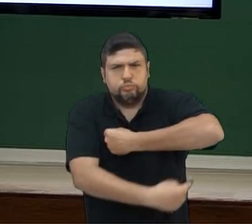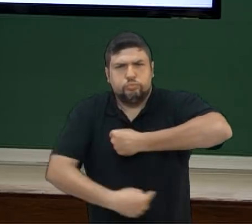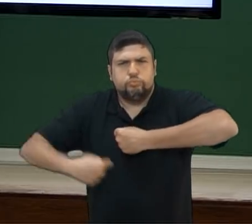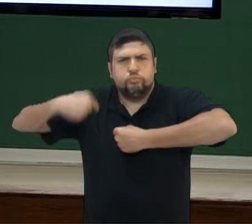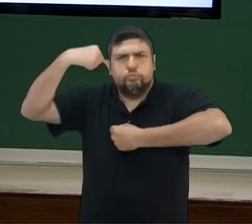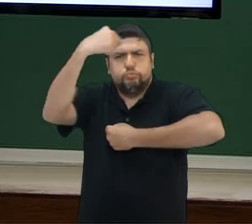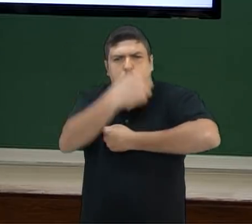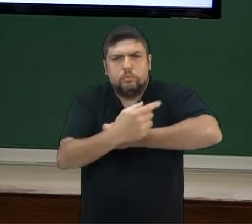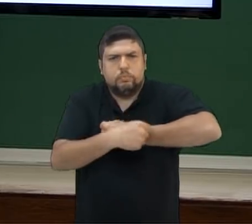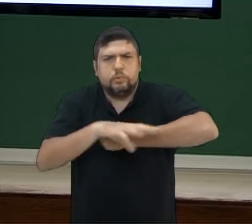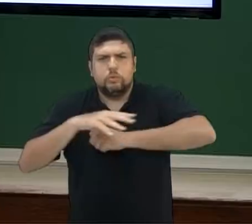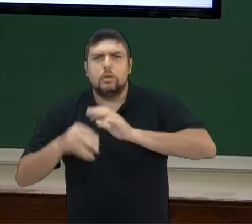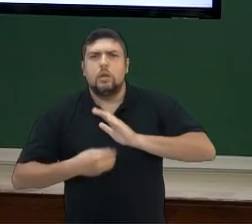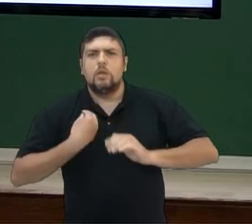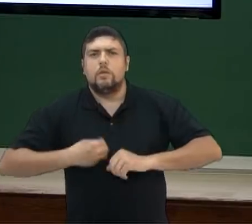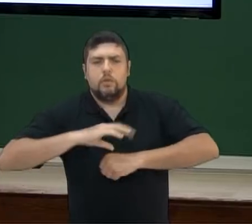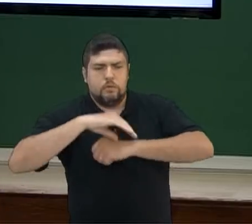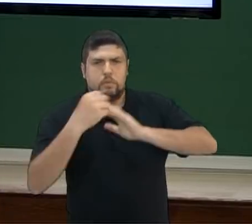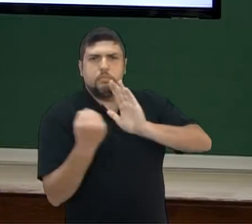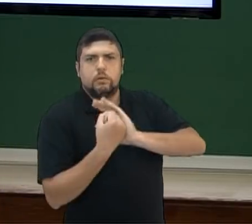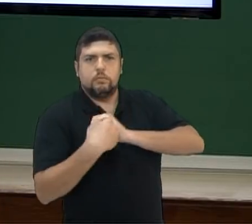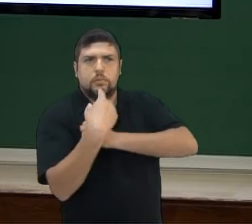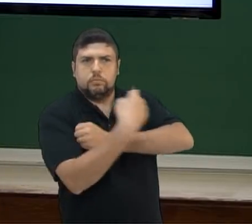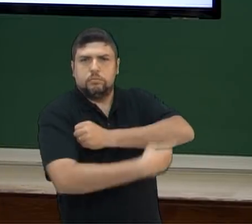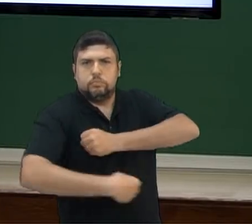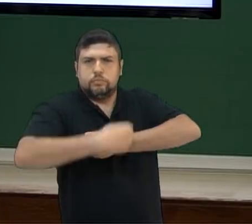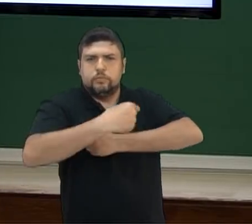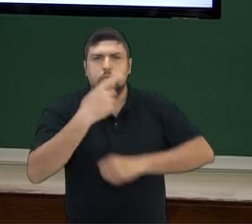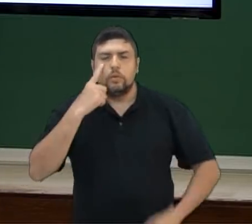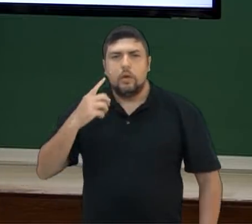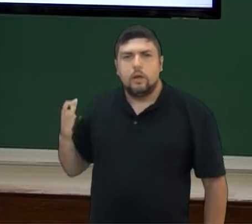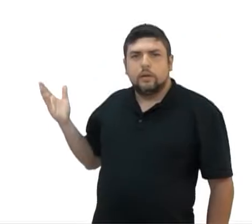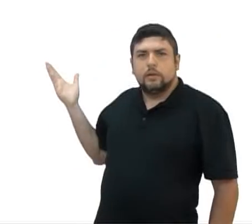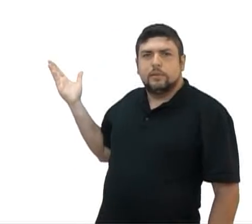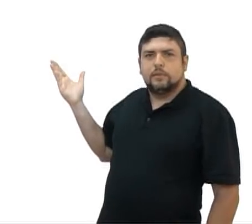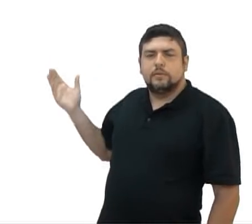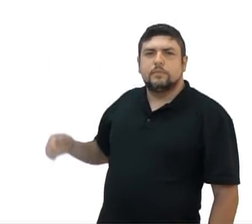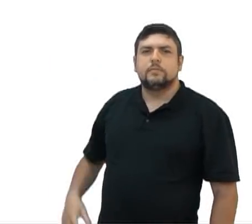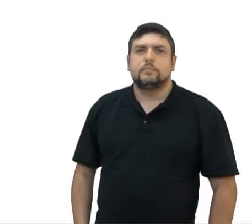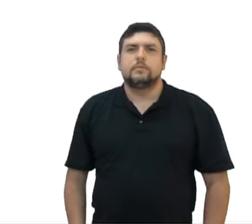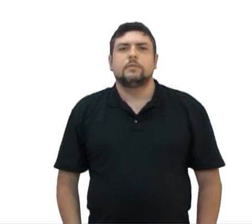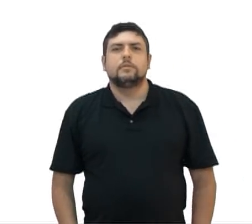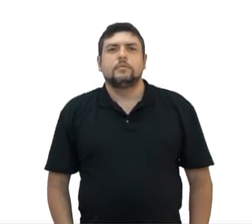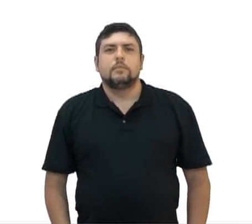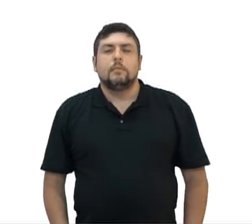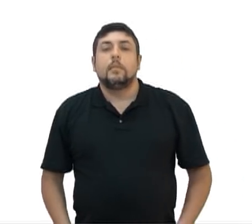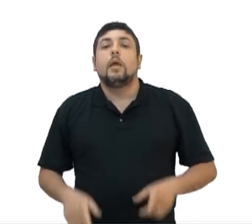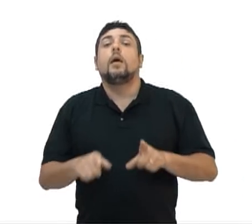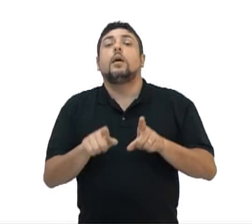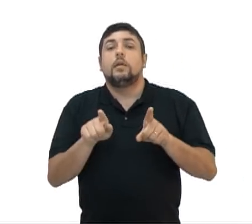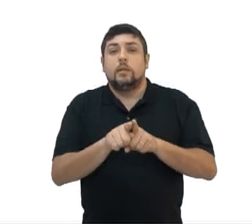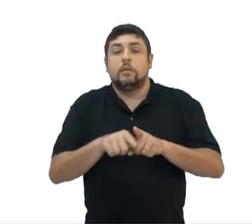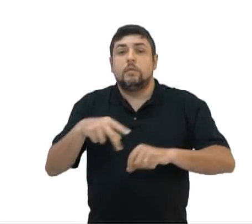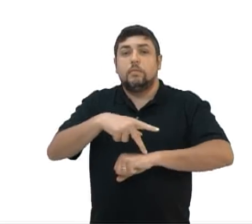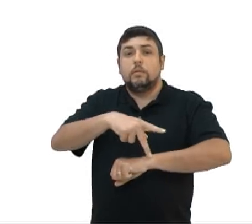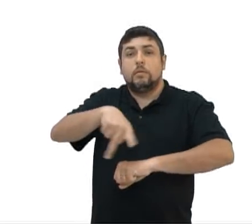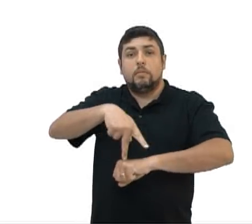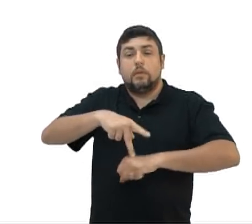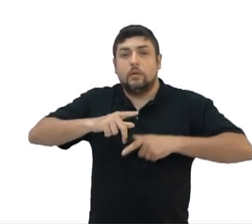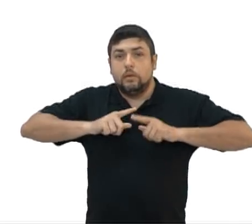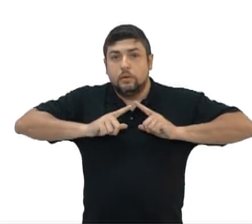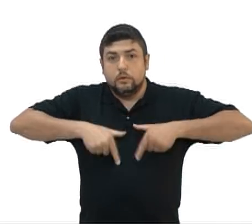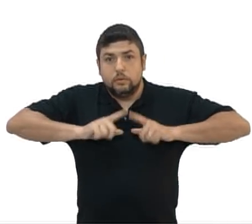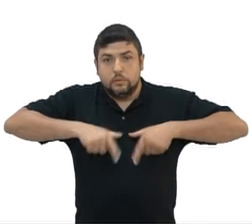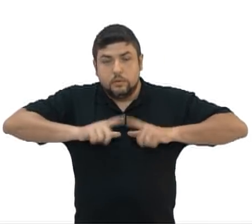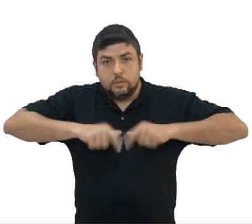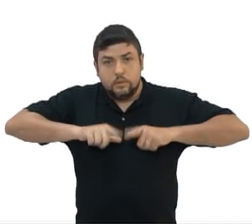de realeza, era o escudo de Davi. Ou ainda, também foi adotado esse símbolo como na bandeira